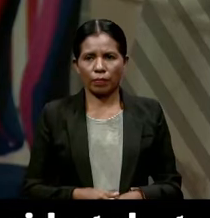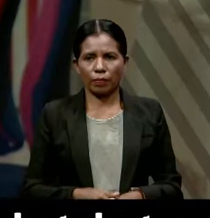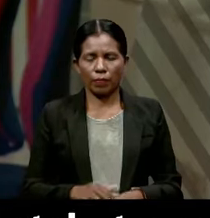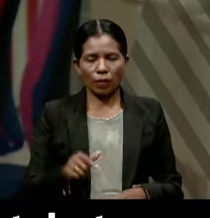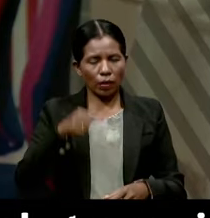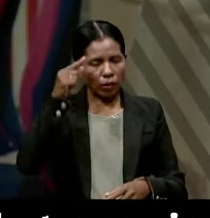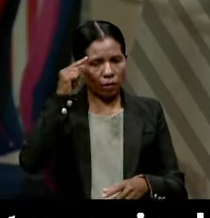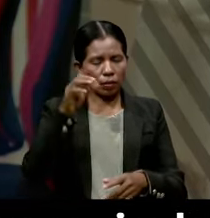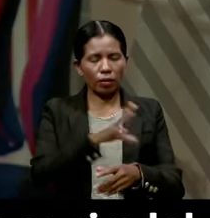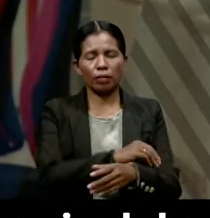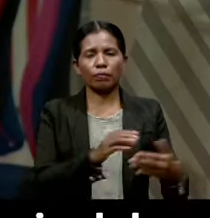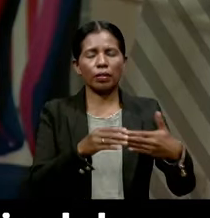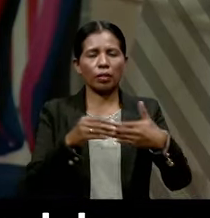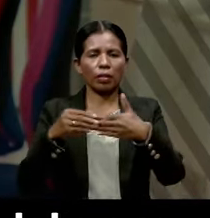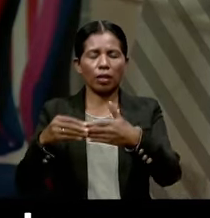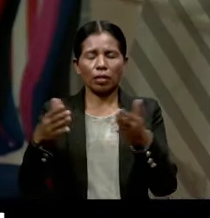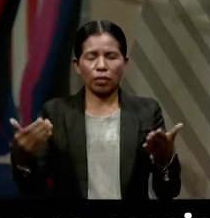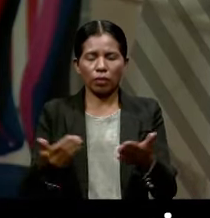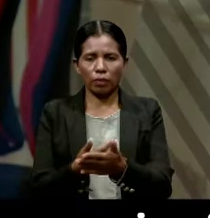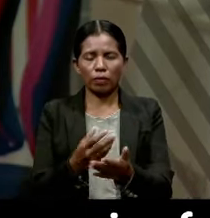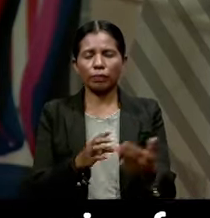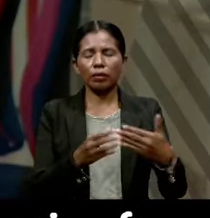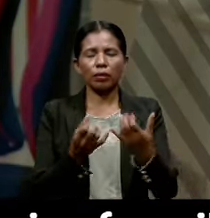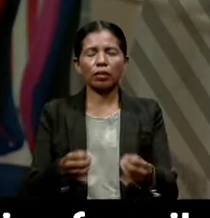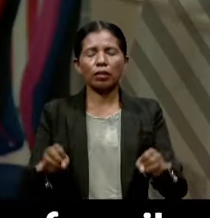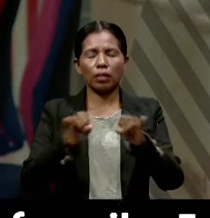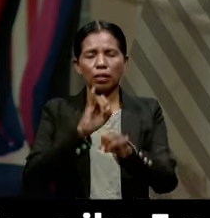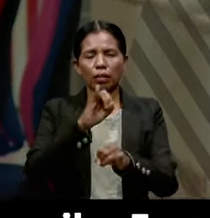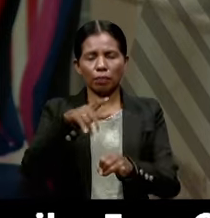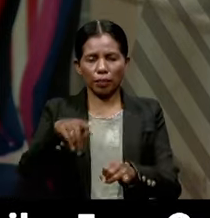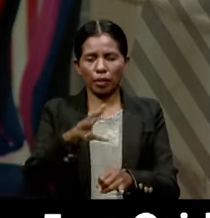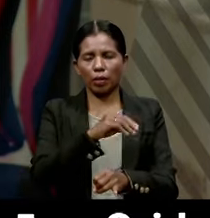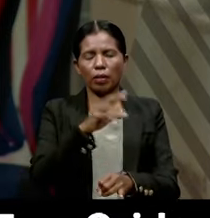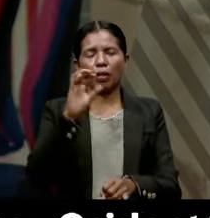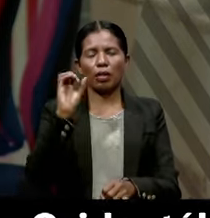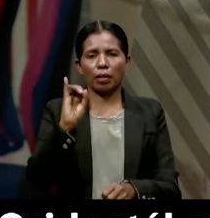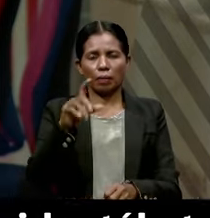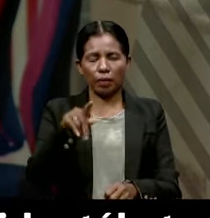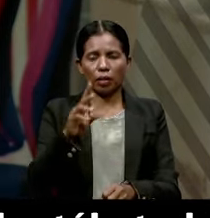Governo se nomeia a liderança FON, onde lidera a instituição IP no IPCIRA e a Fulangoin.